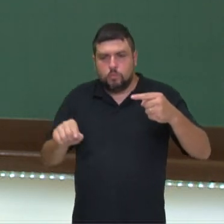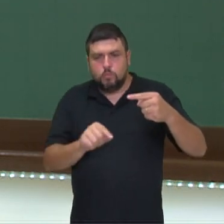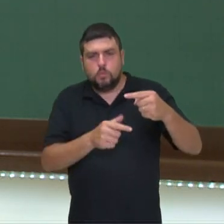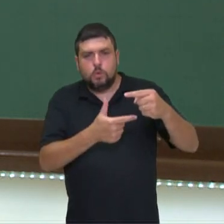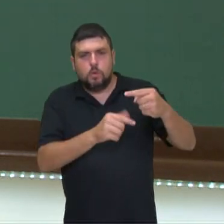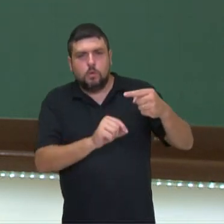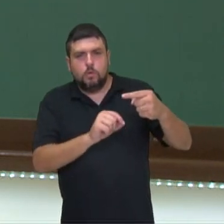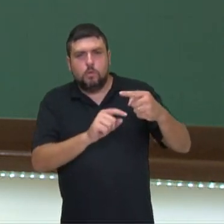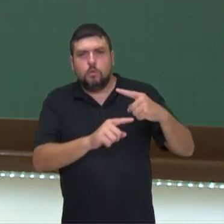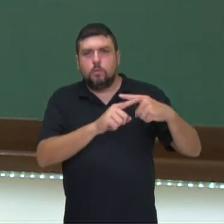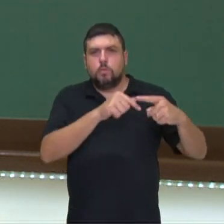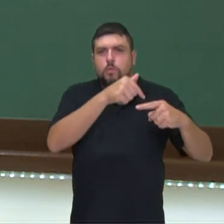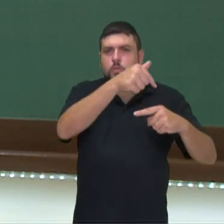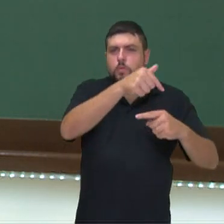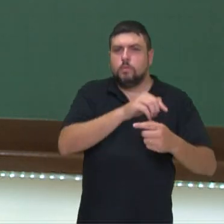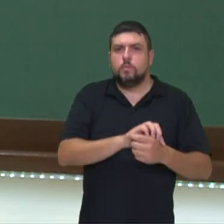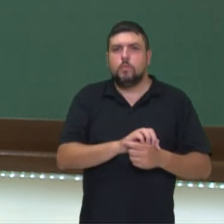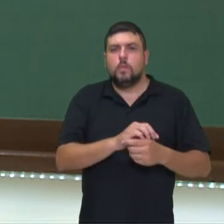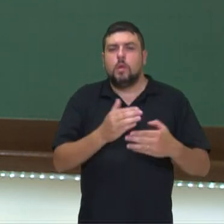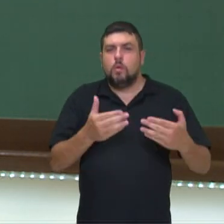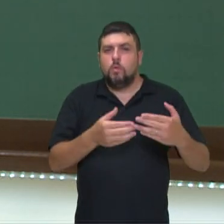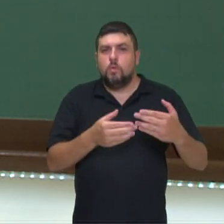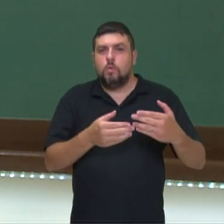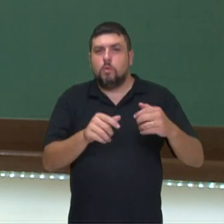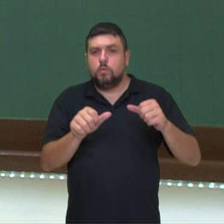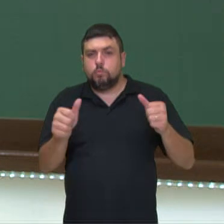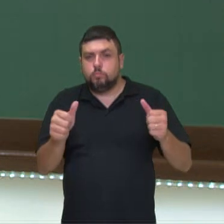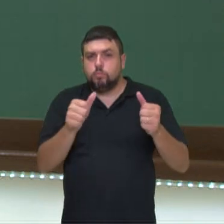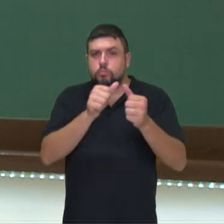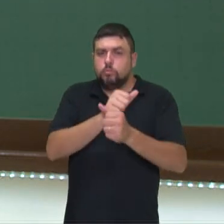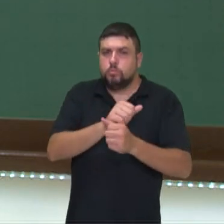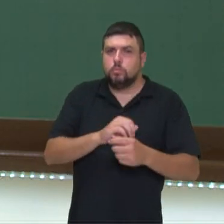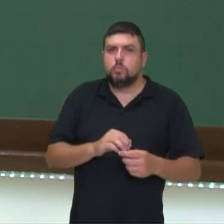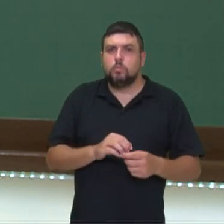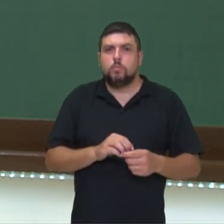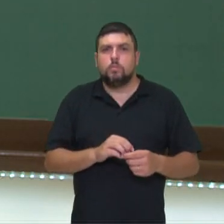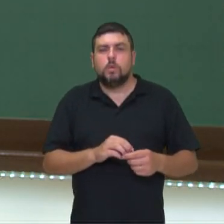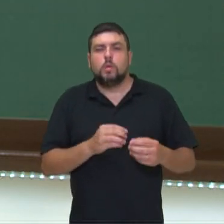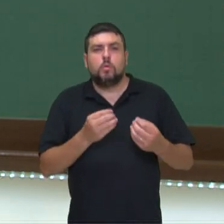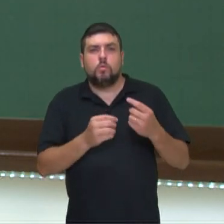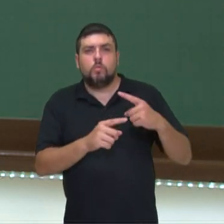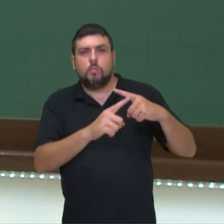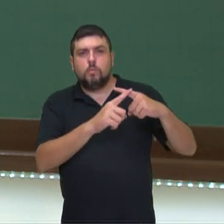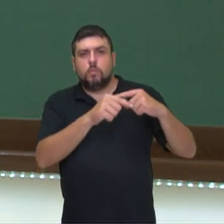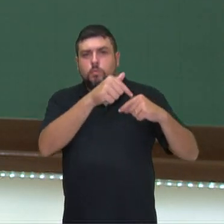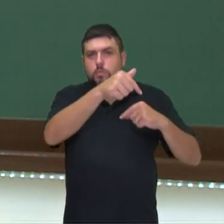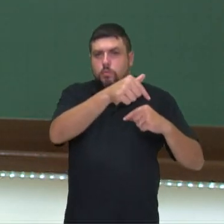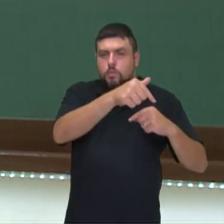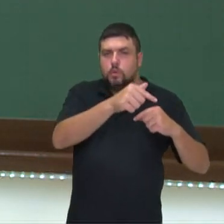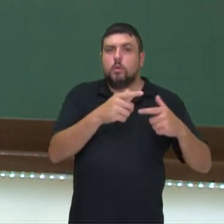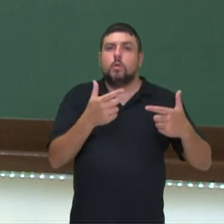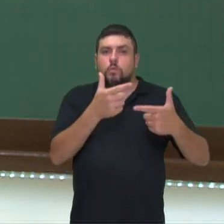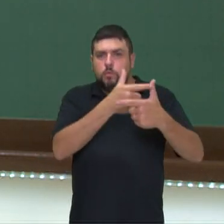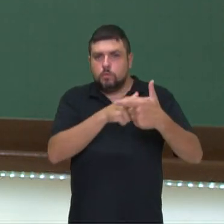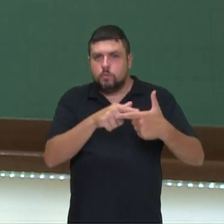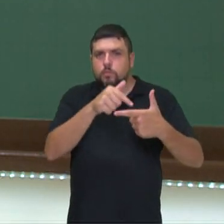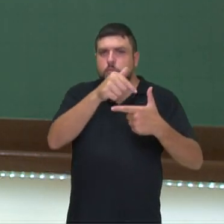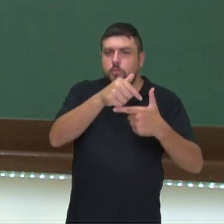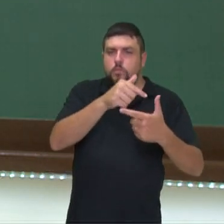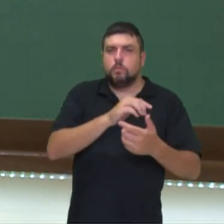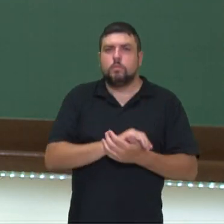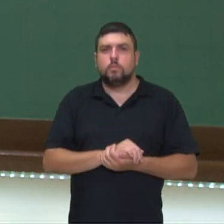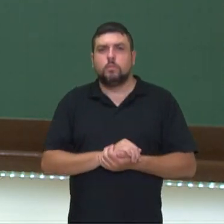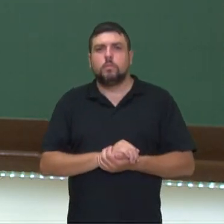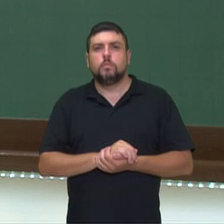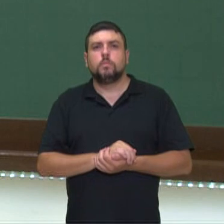que eu preciso fazer a operação ao contrário. Então, em vez de multiplicar por 7, eu vou dividir por 7. Então, olha só. 70